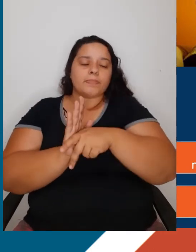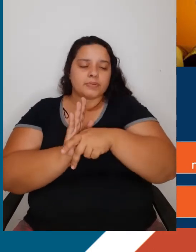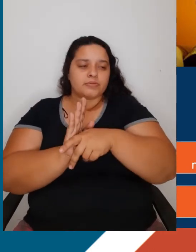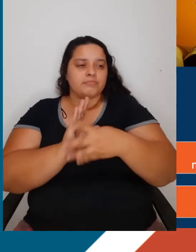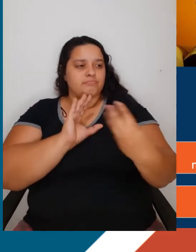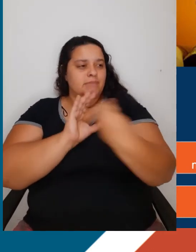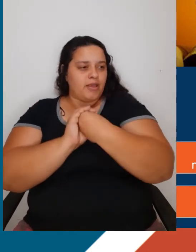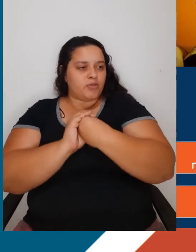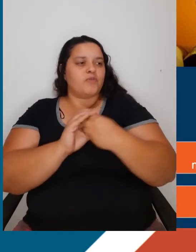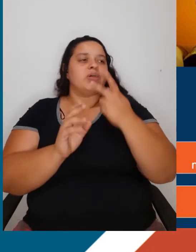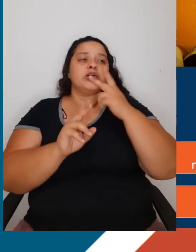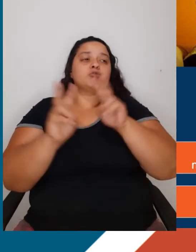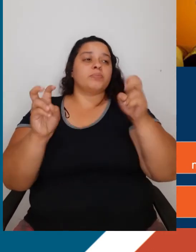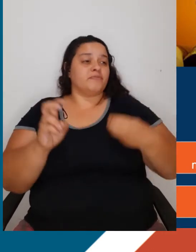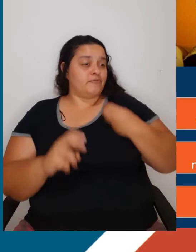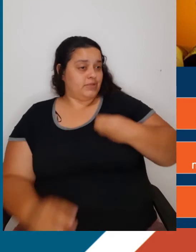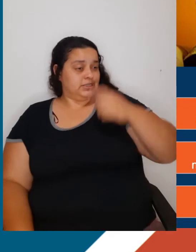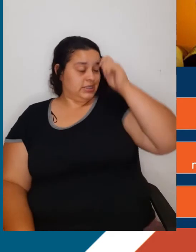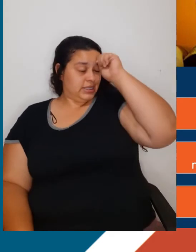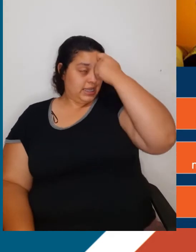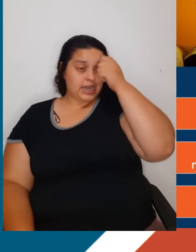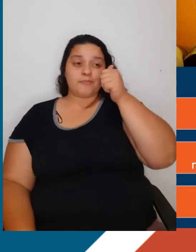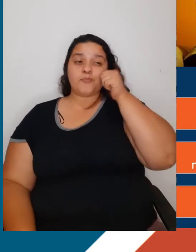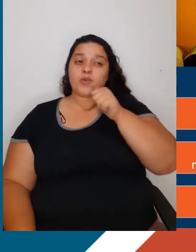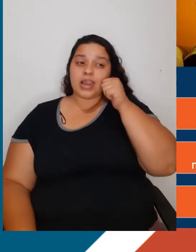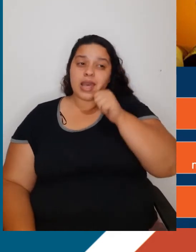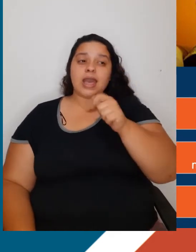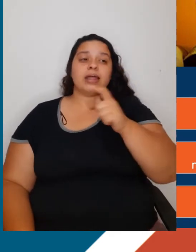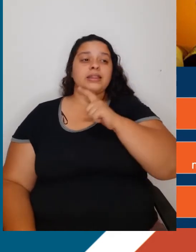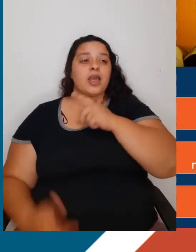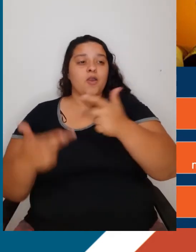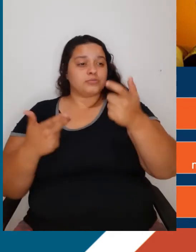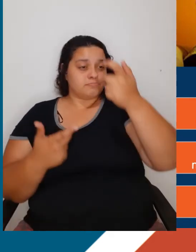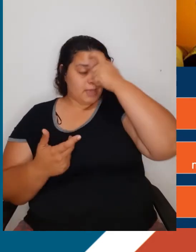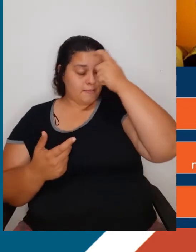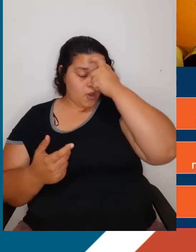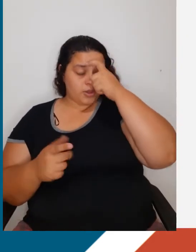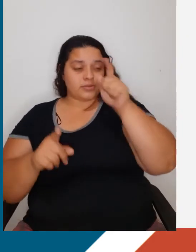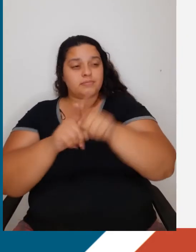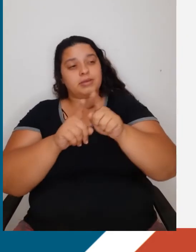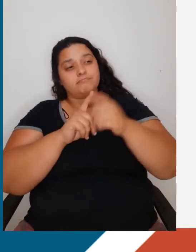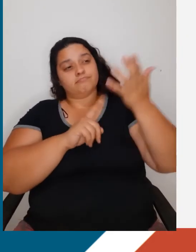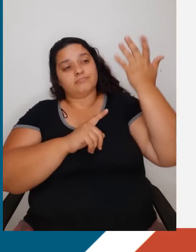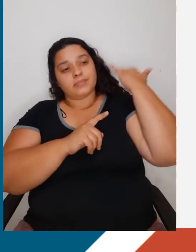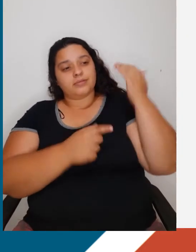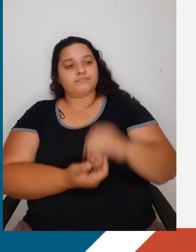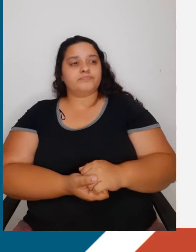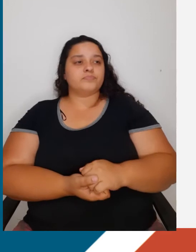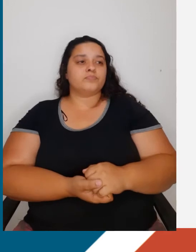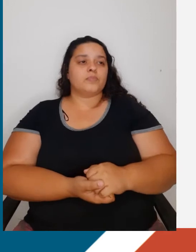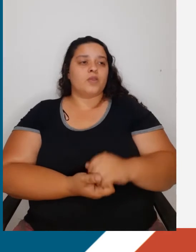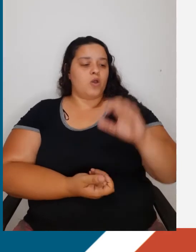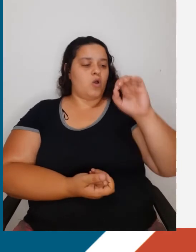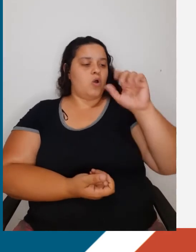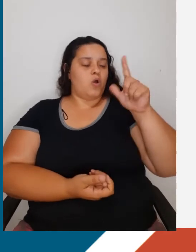escrita aborda temas da vivência negra da mulher, permeando temas da memória e da ancestralidade. Olhos d'Água é um livro